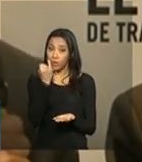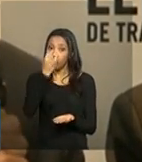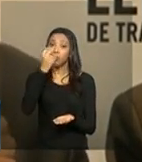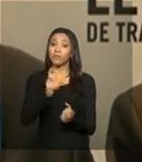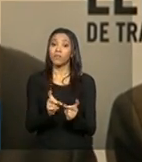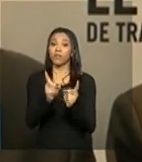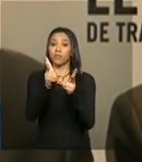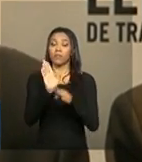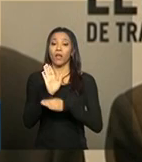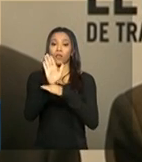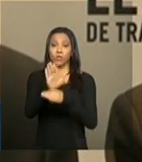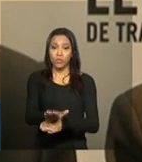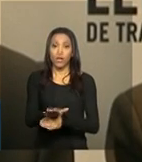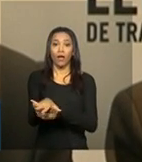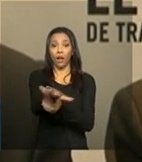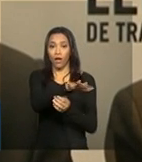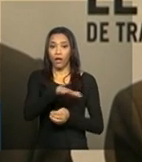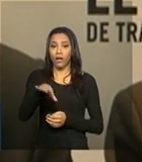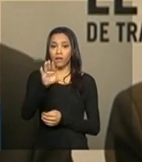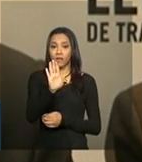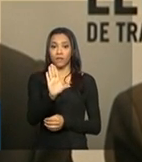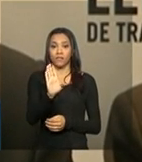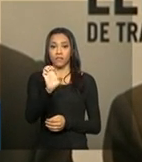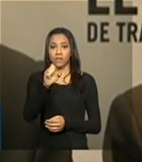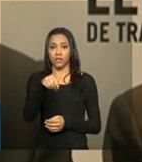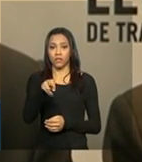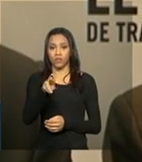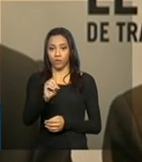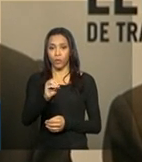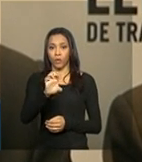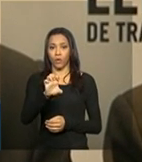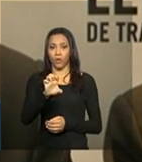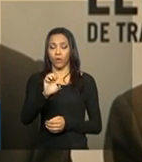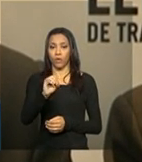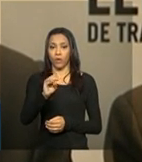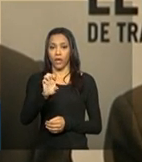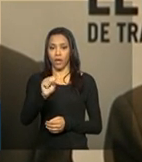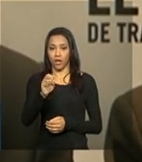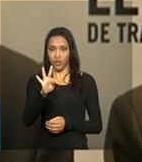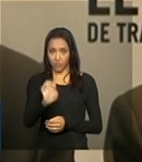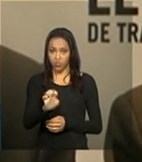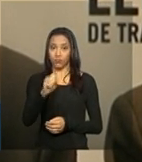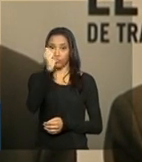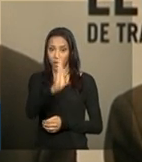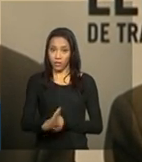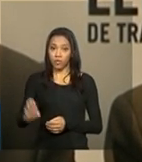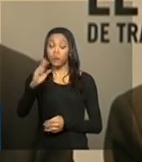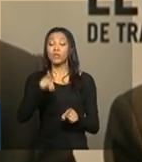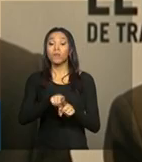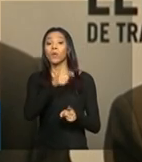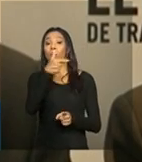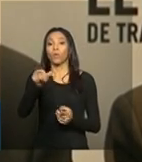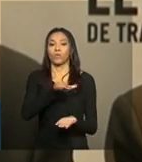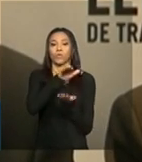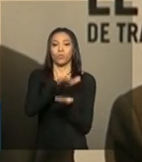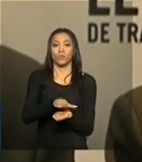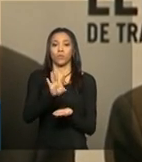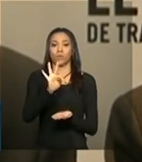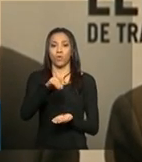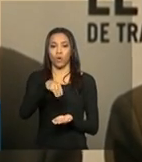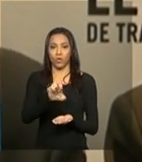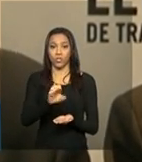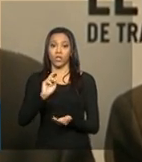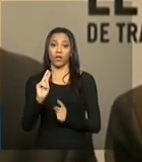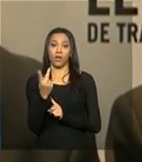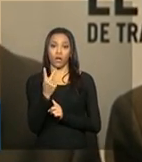naquela região centro-oeste do país. E, por fim, o vencedor do lote H, é o lote que foi vencido